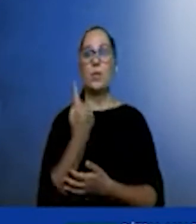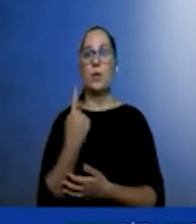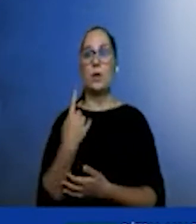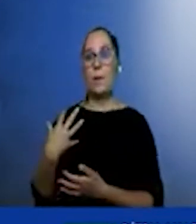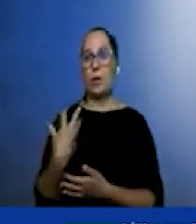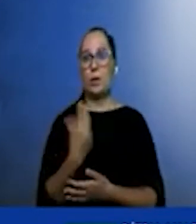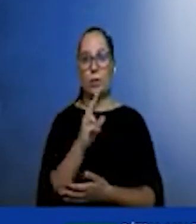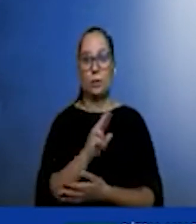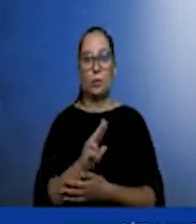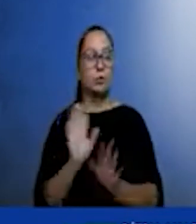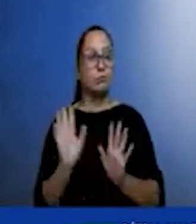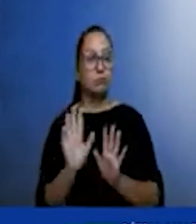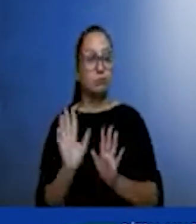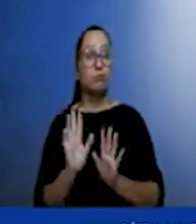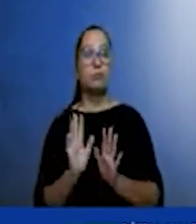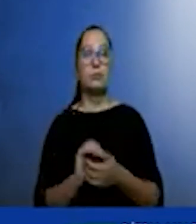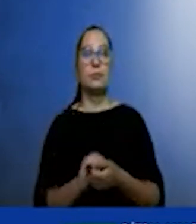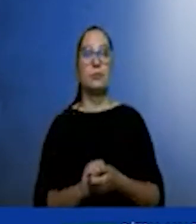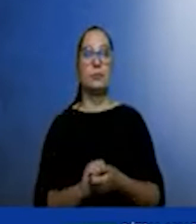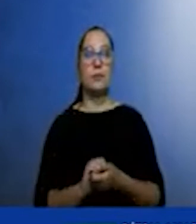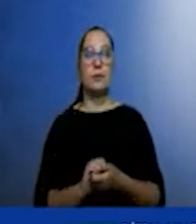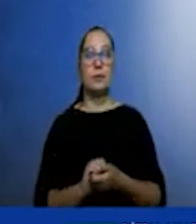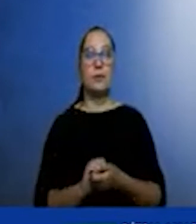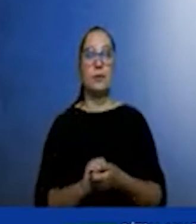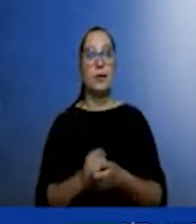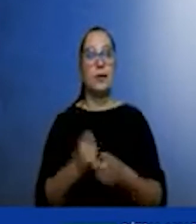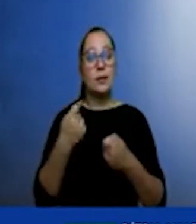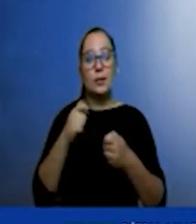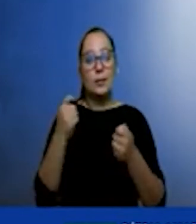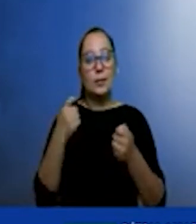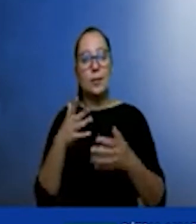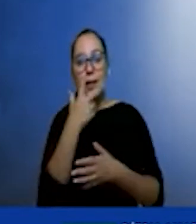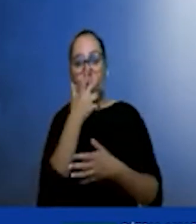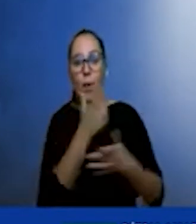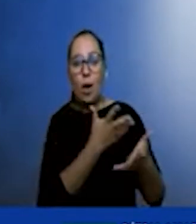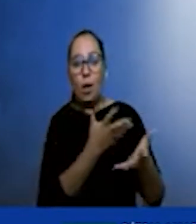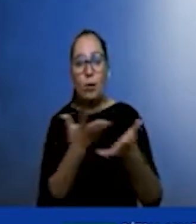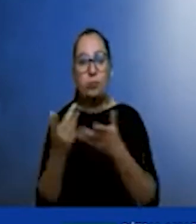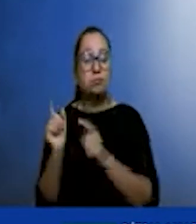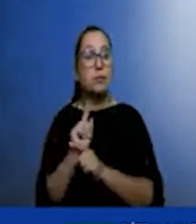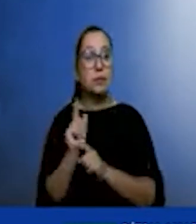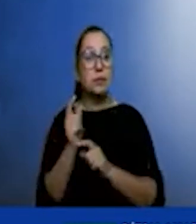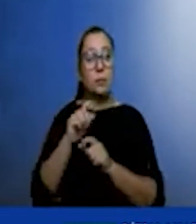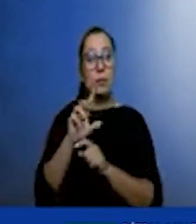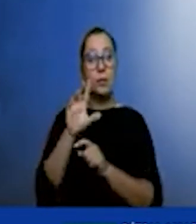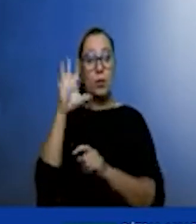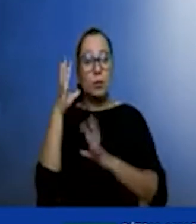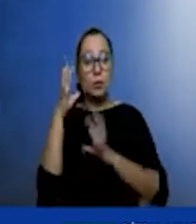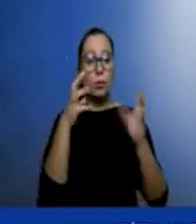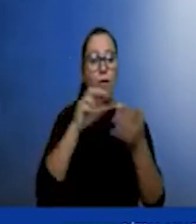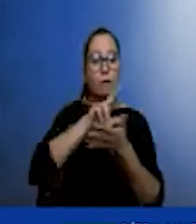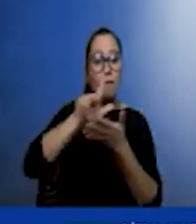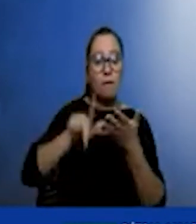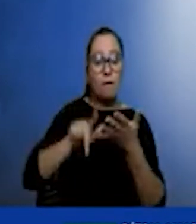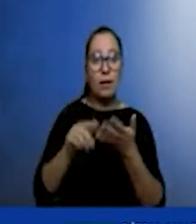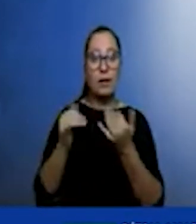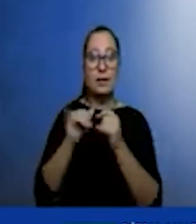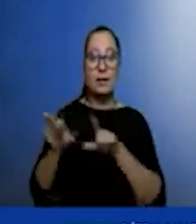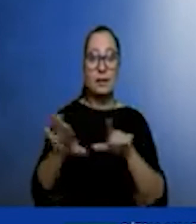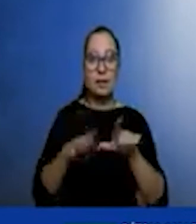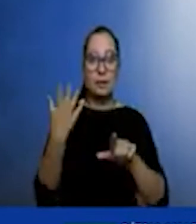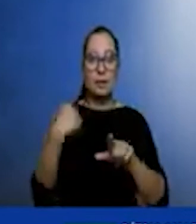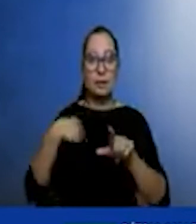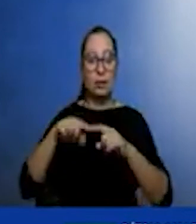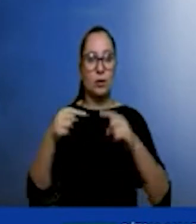o tratamento não pode ser igual para todo mundo. Então, quando você vê medidas como essa que foi lançada na semana passada, a gente estava discutindo